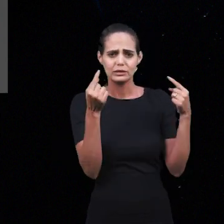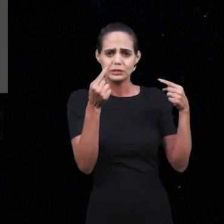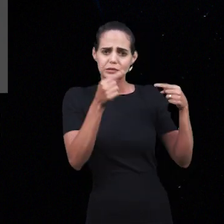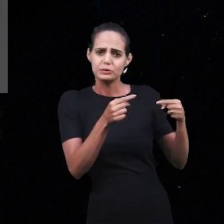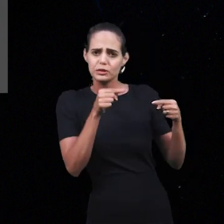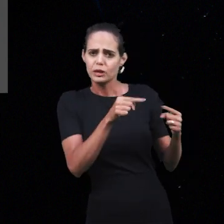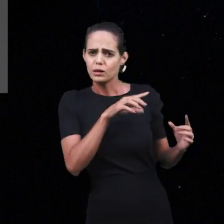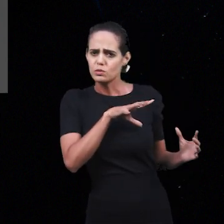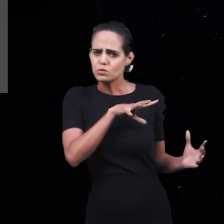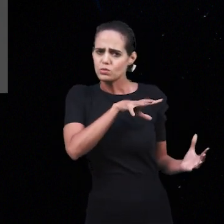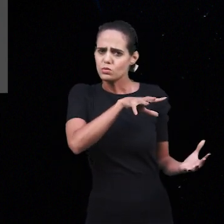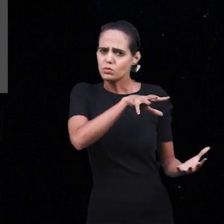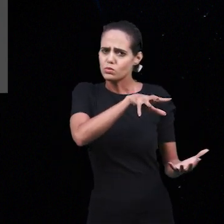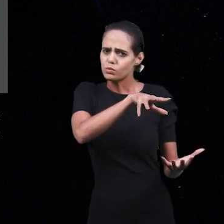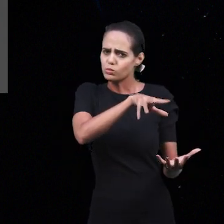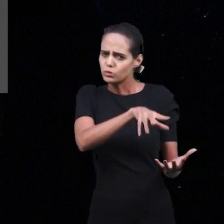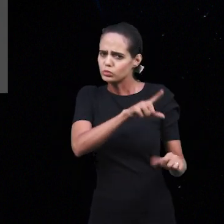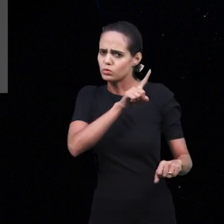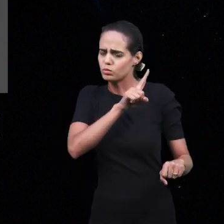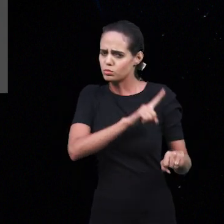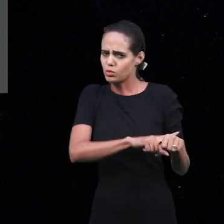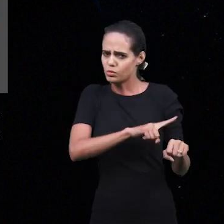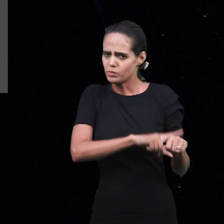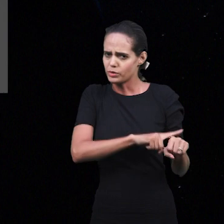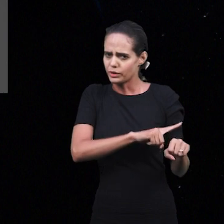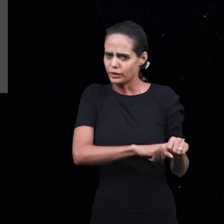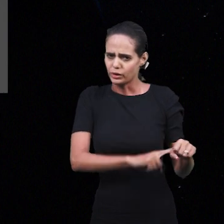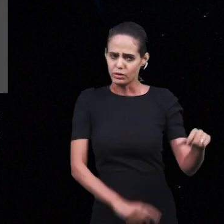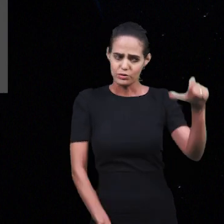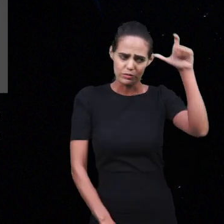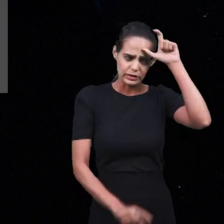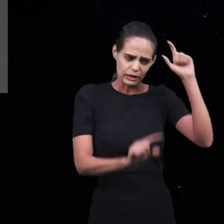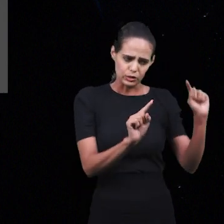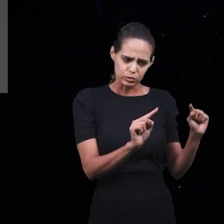alcance quando o mal te